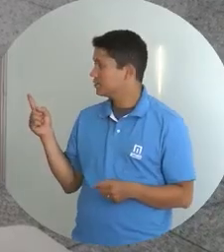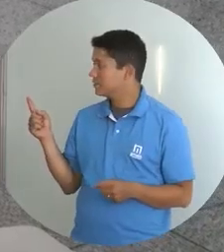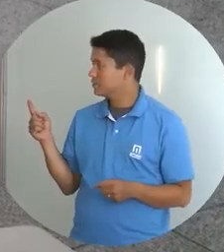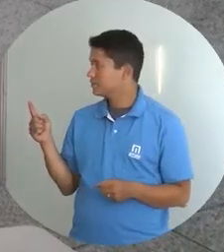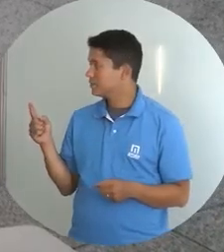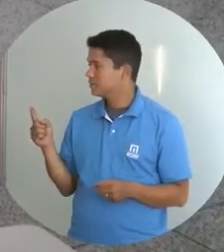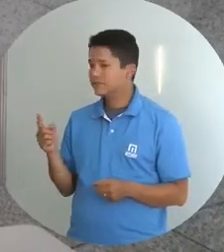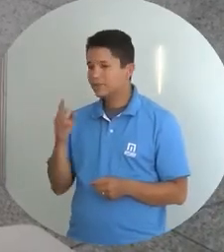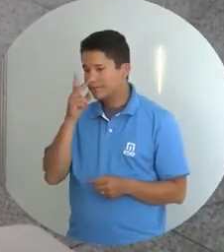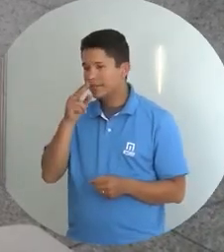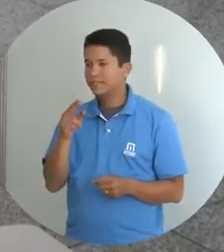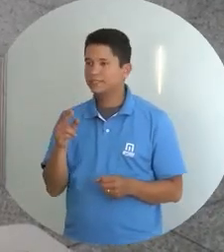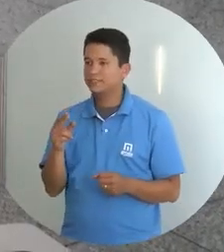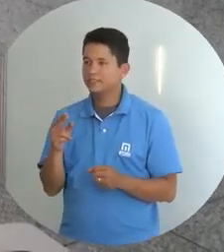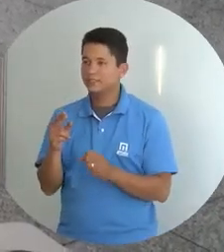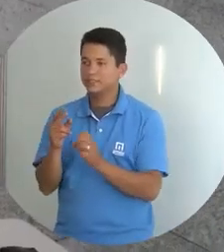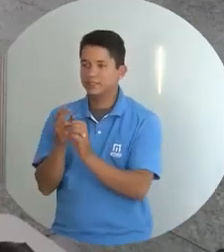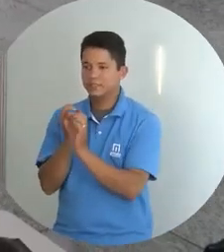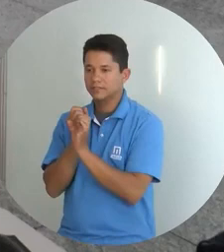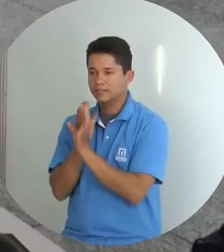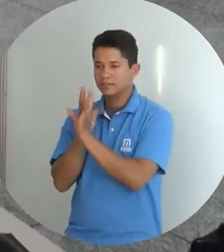pessoal vai levando a estaca, né, Edmar?